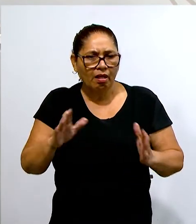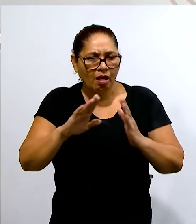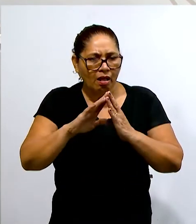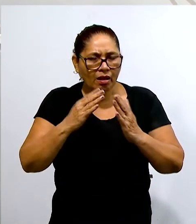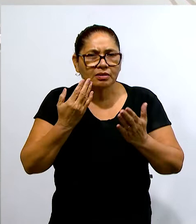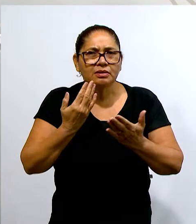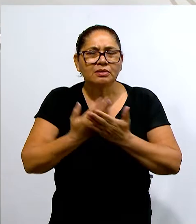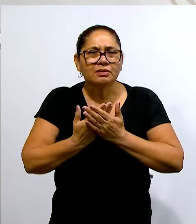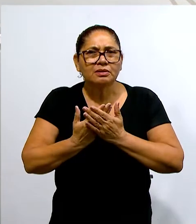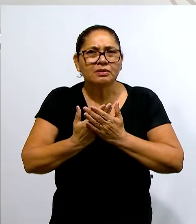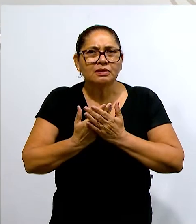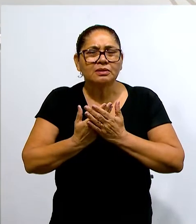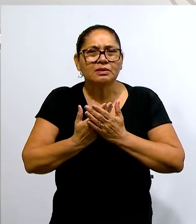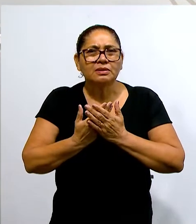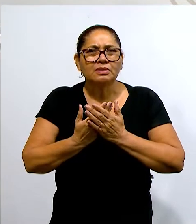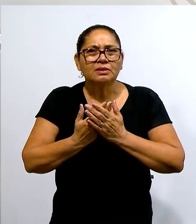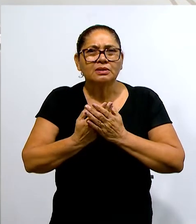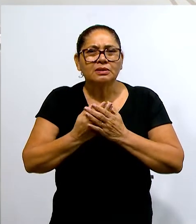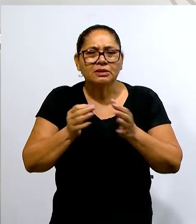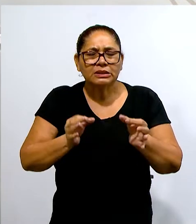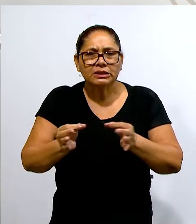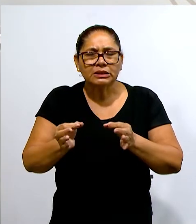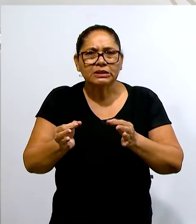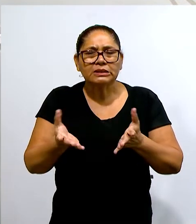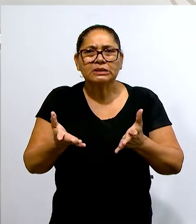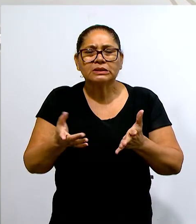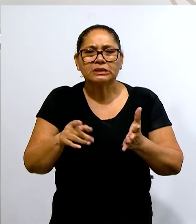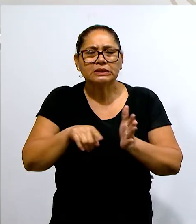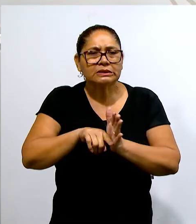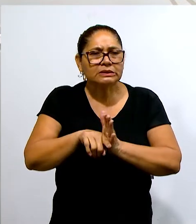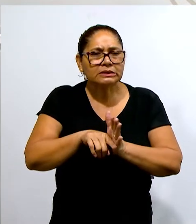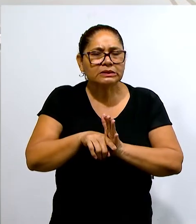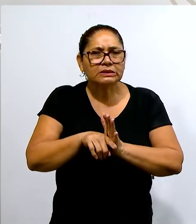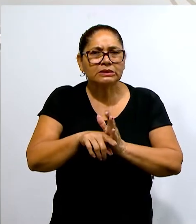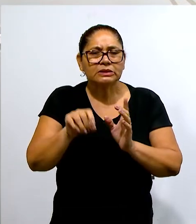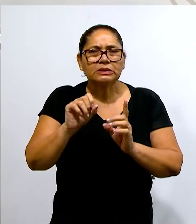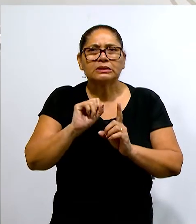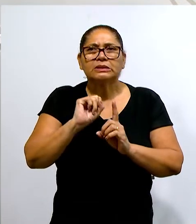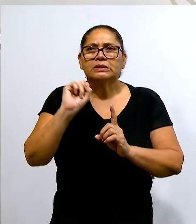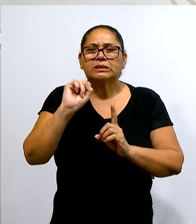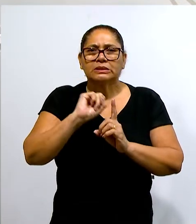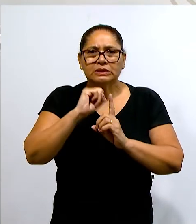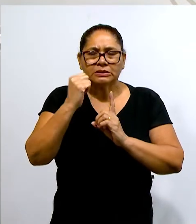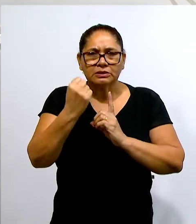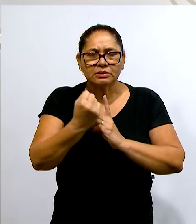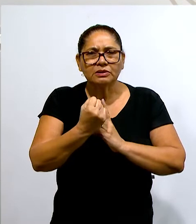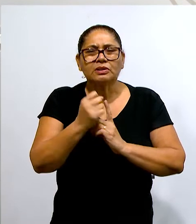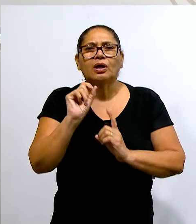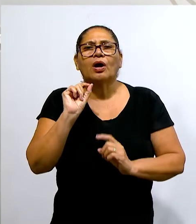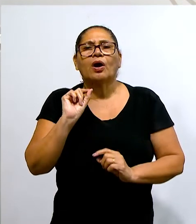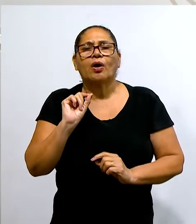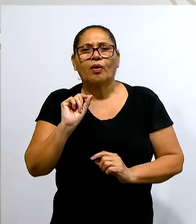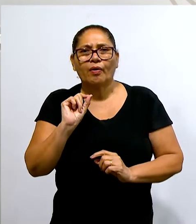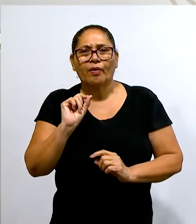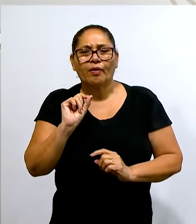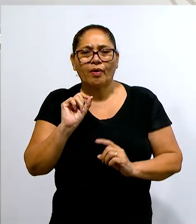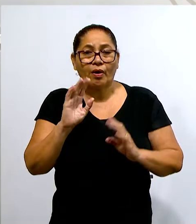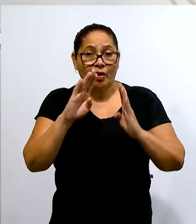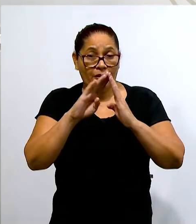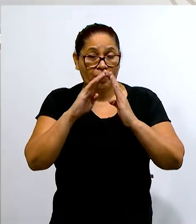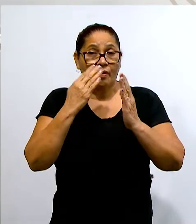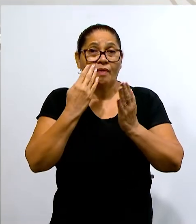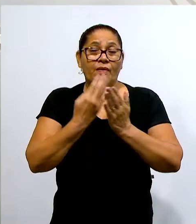escola, uma análise sociológica da escola, Foucault nos apresenta que a